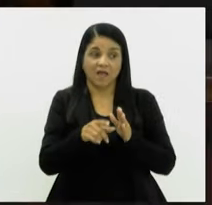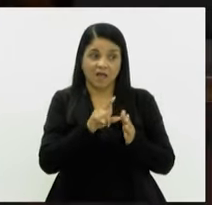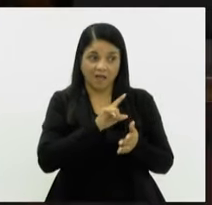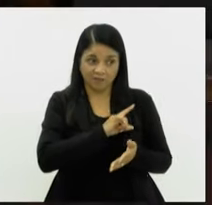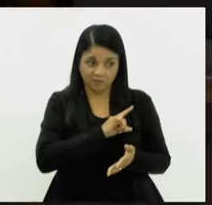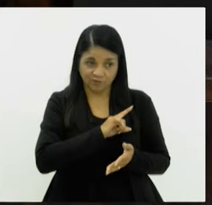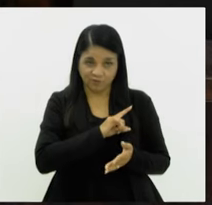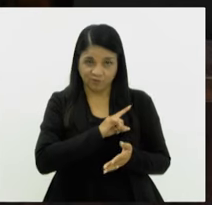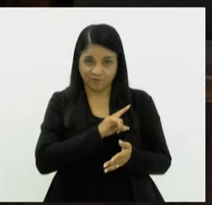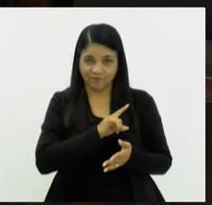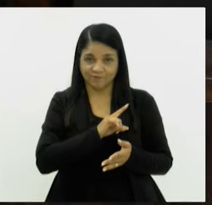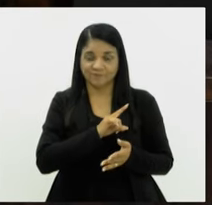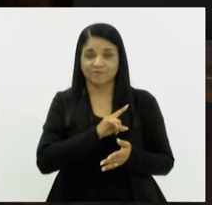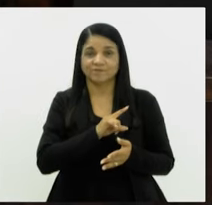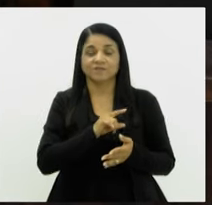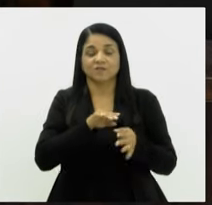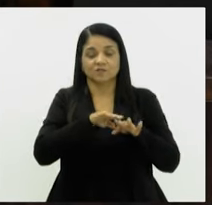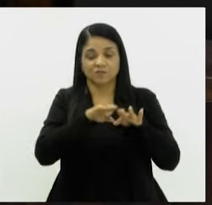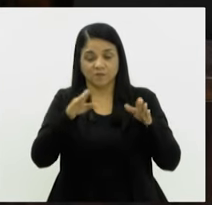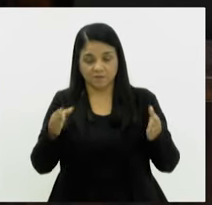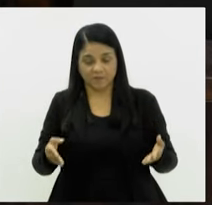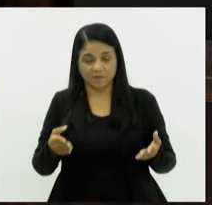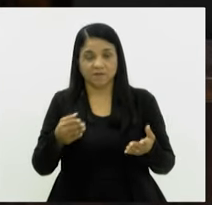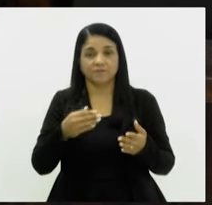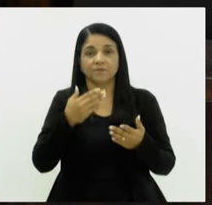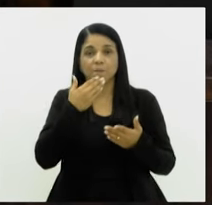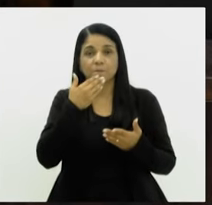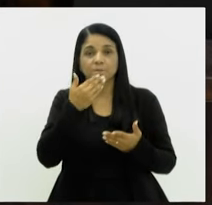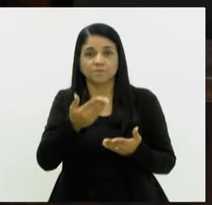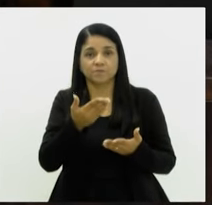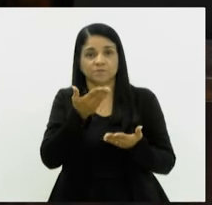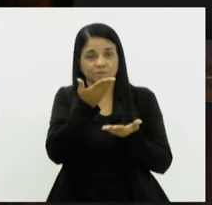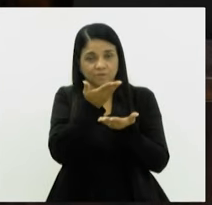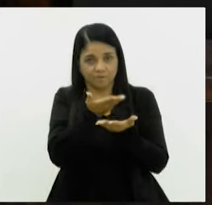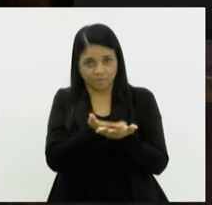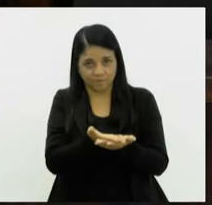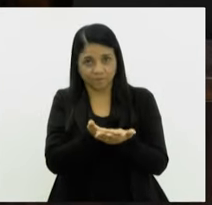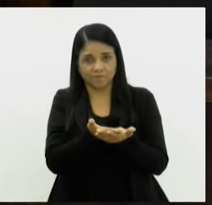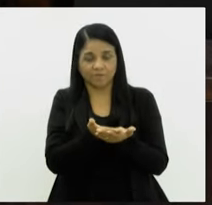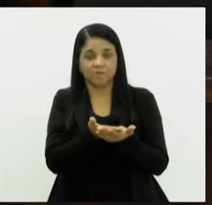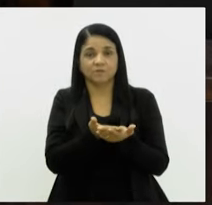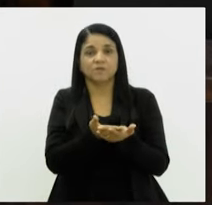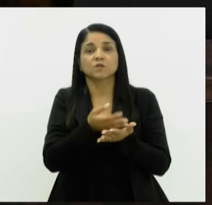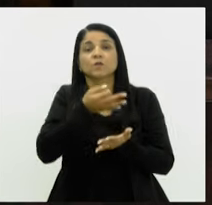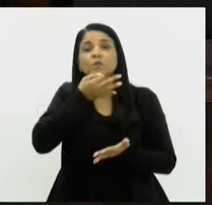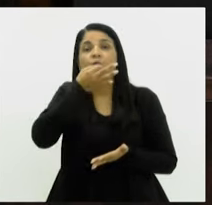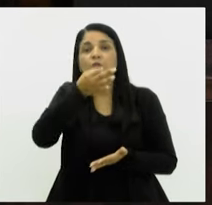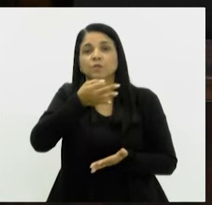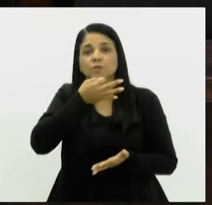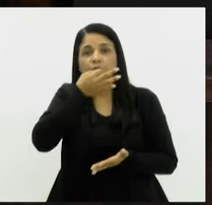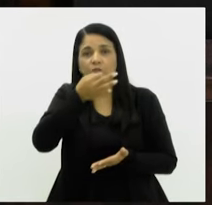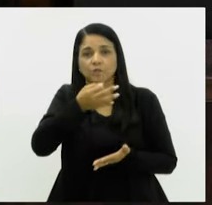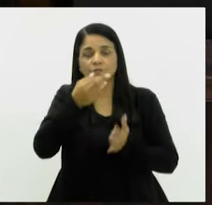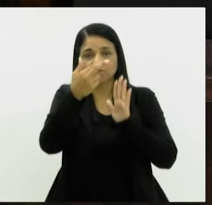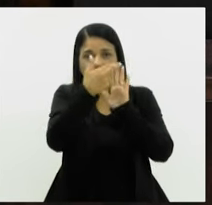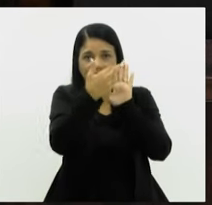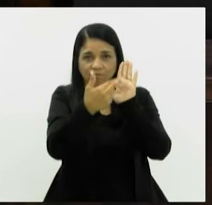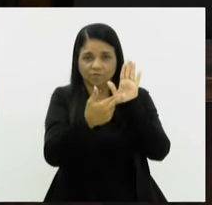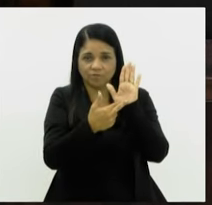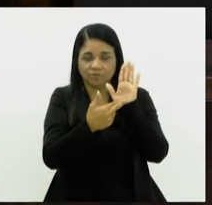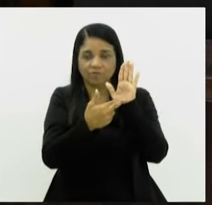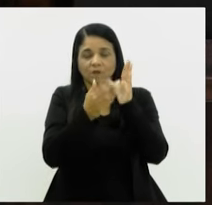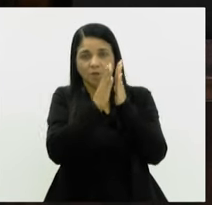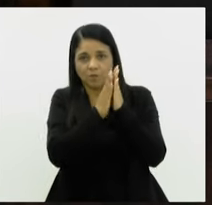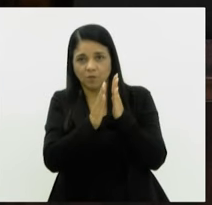Carlos Mink, há sobre a mesa um requerimento que sugere, na forma regimental, a